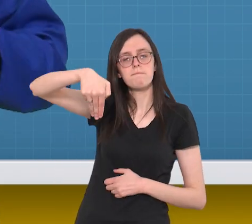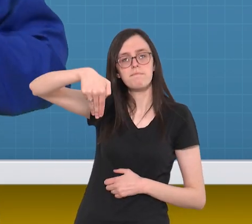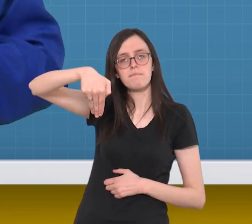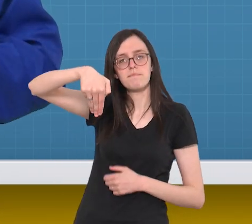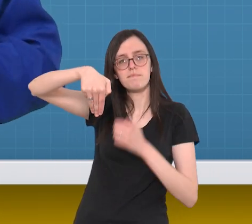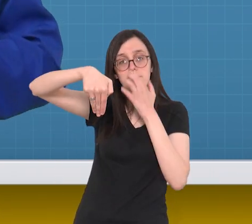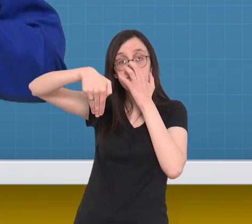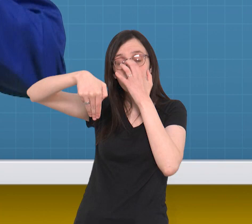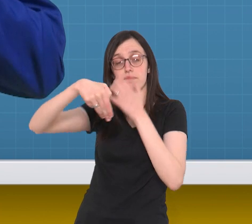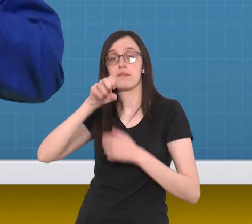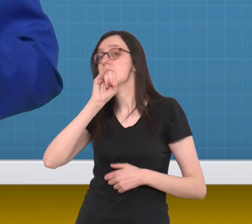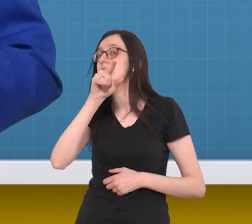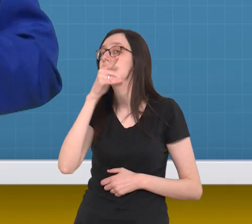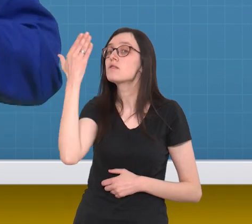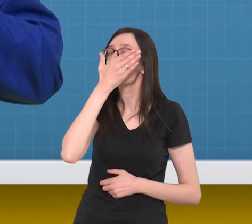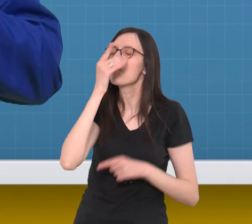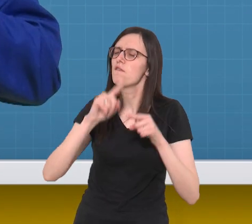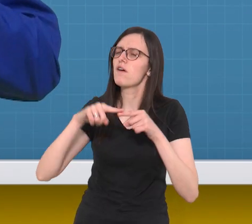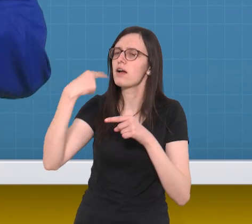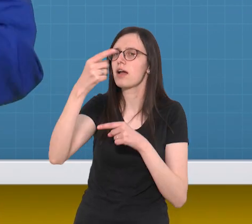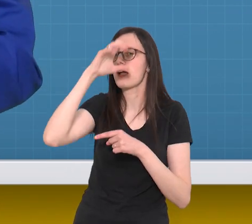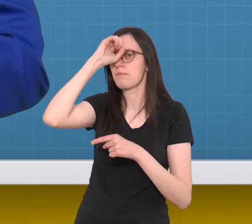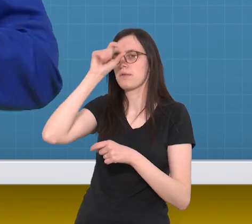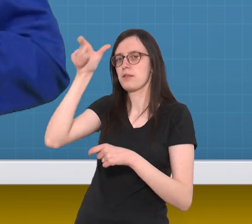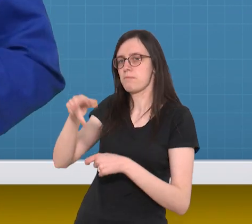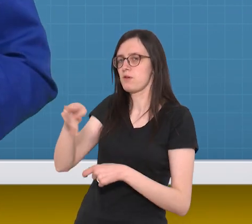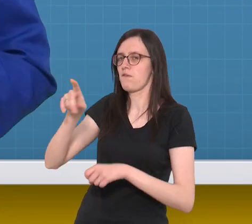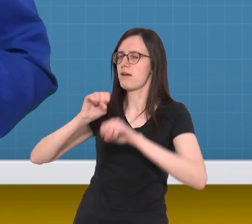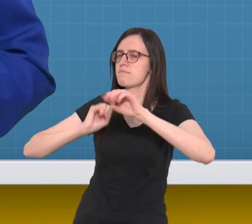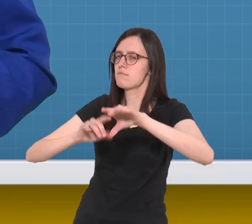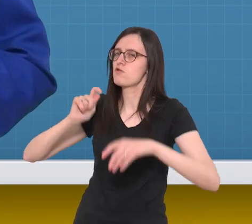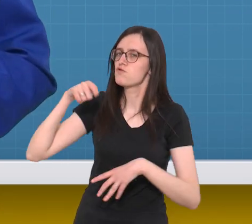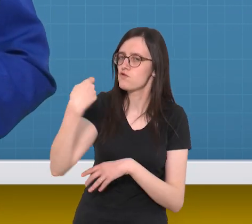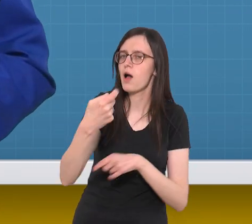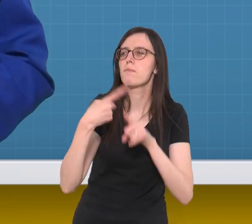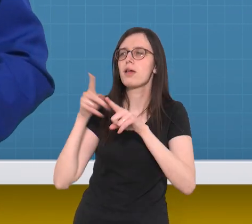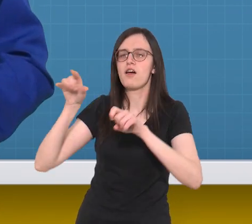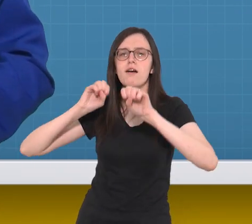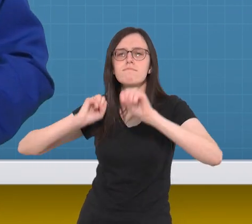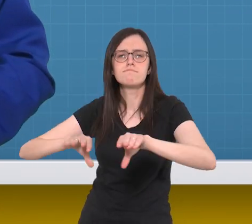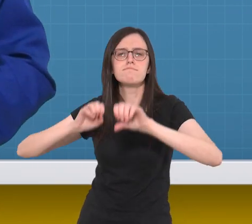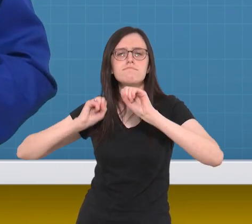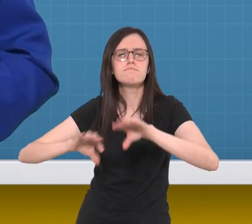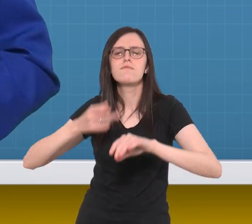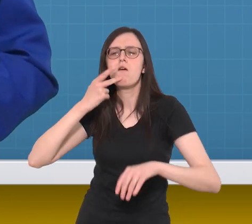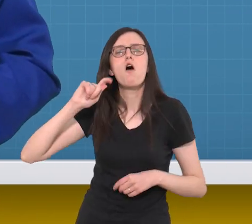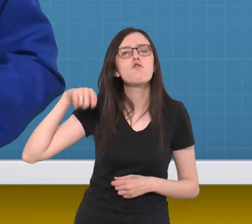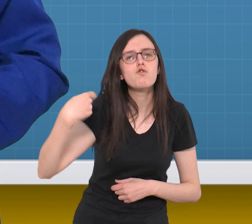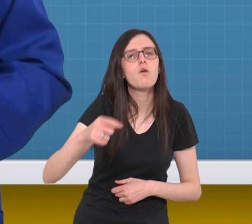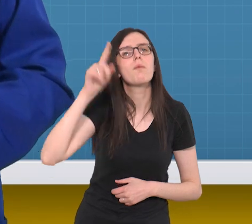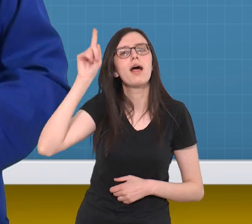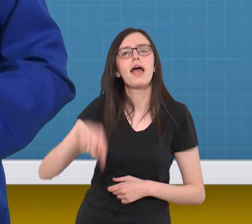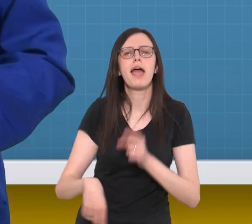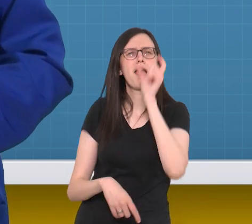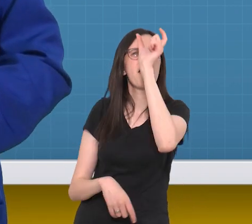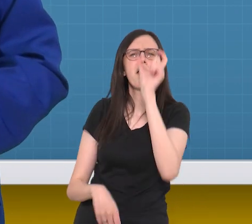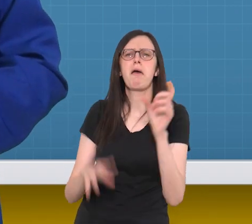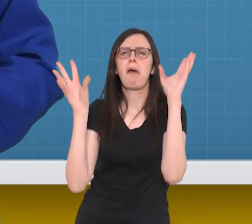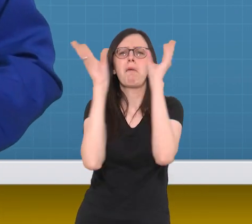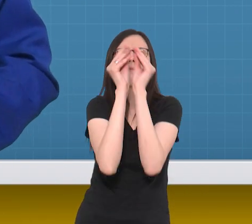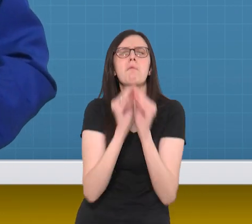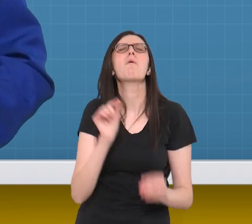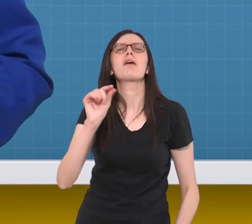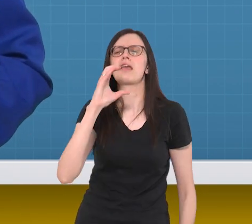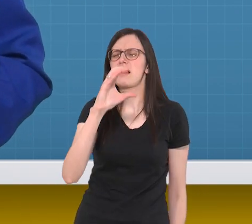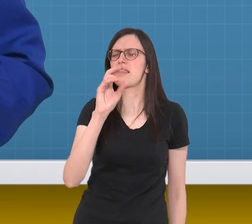sigla CVM. Eu acho que vocês, se não viram, vão ver na hora da professora Gláucia, que ela vai cuidar também, ter bastante cuidado em falar